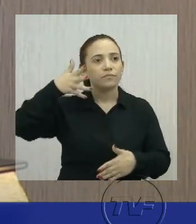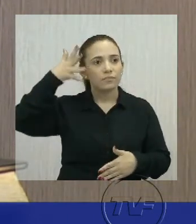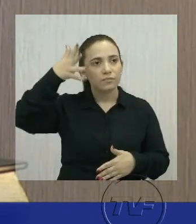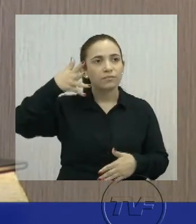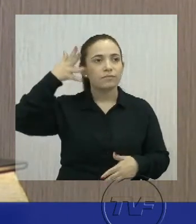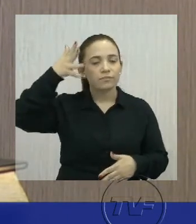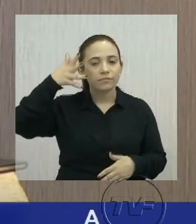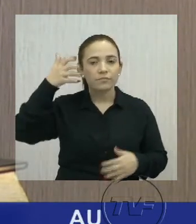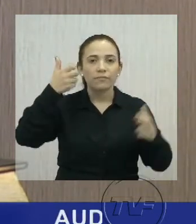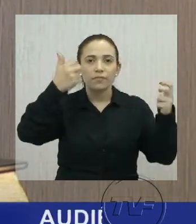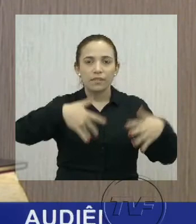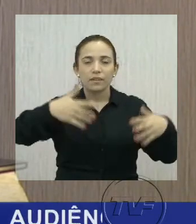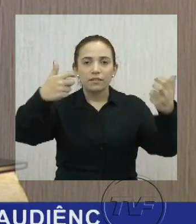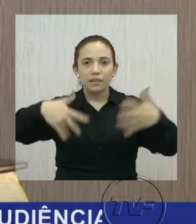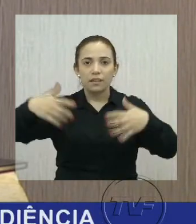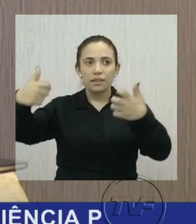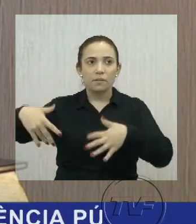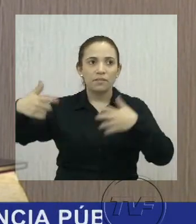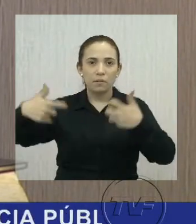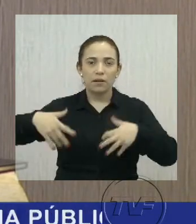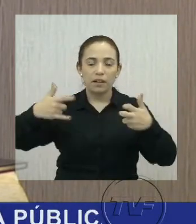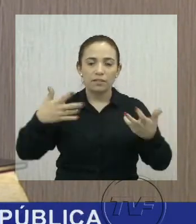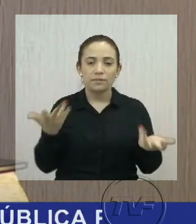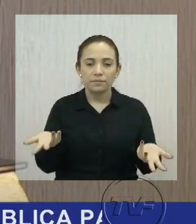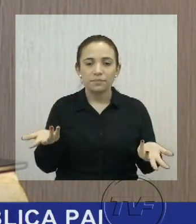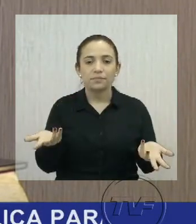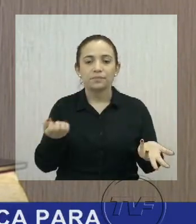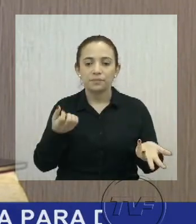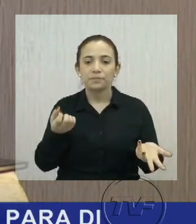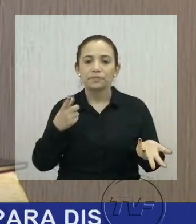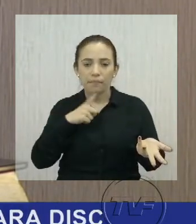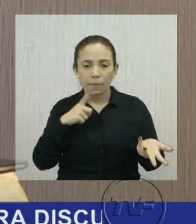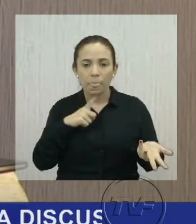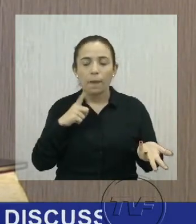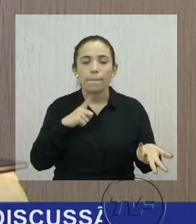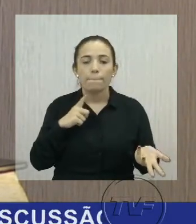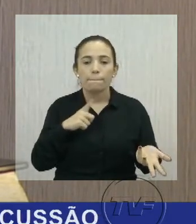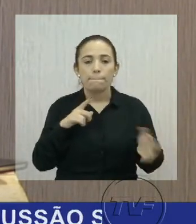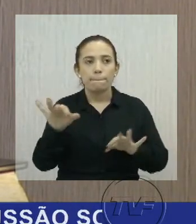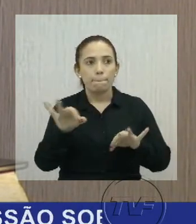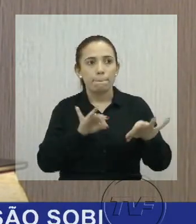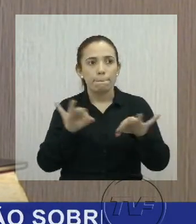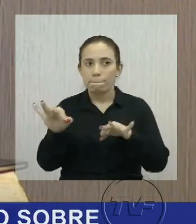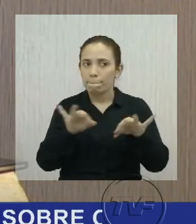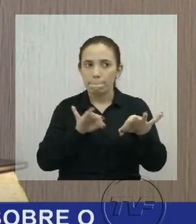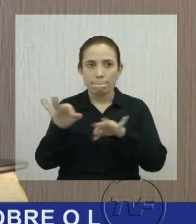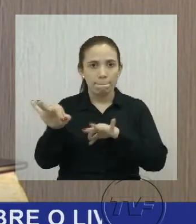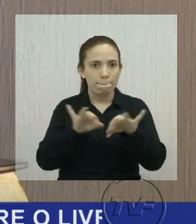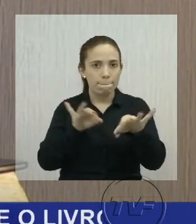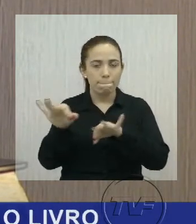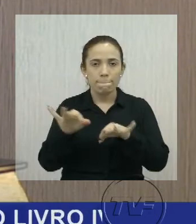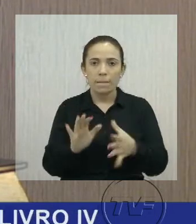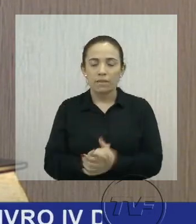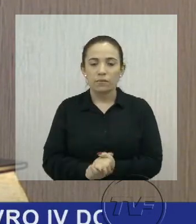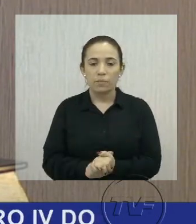as contribuições muito qualificadas de quem vê a tribuna. O professor tem esse dom, né? Além de organizar, fala muito bem. Então, eu acho, presidente, que a gente